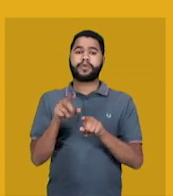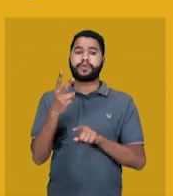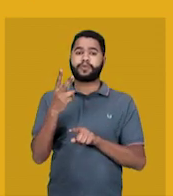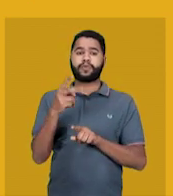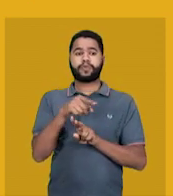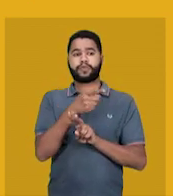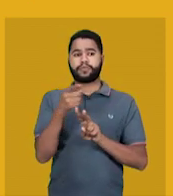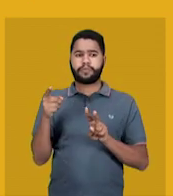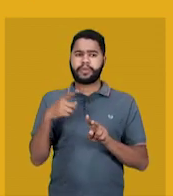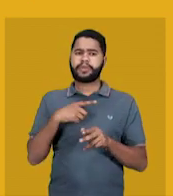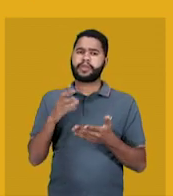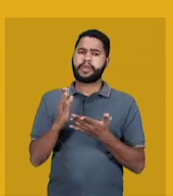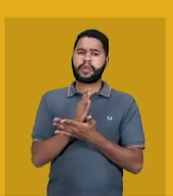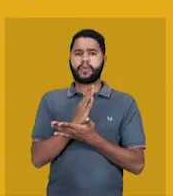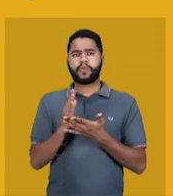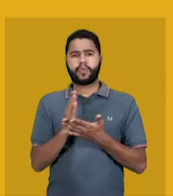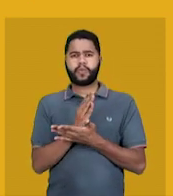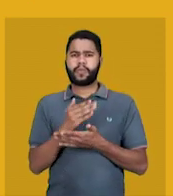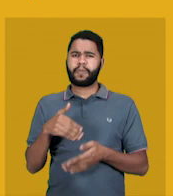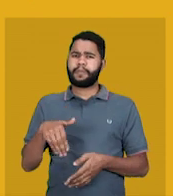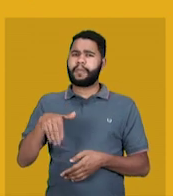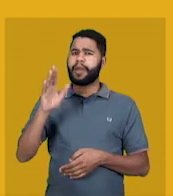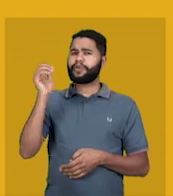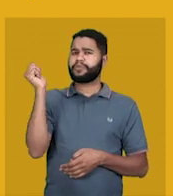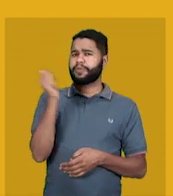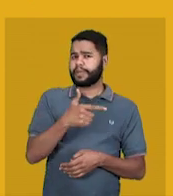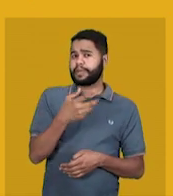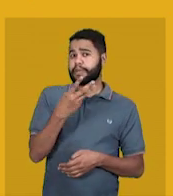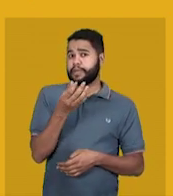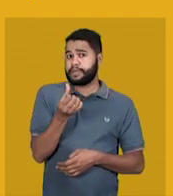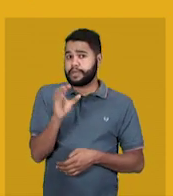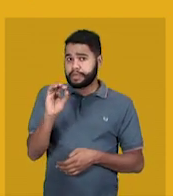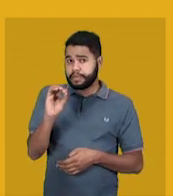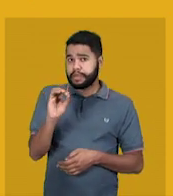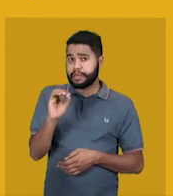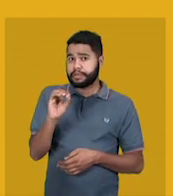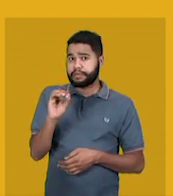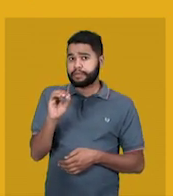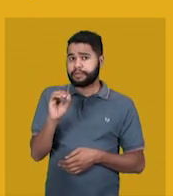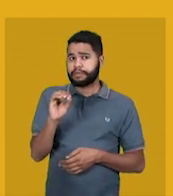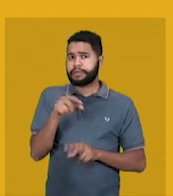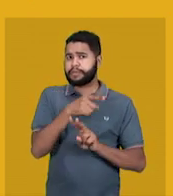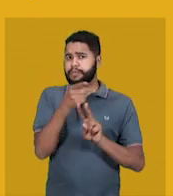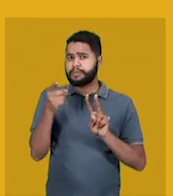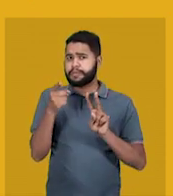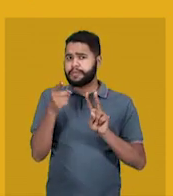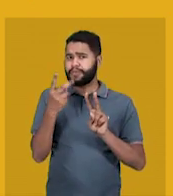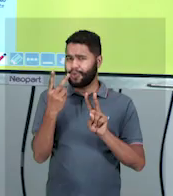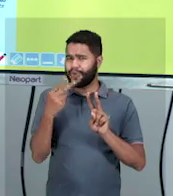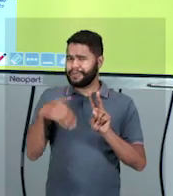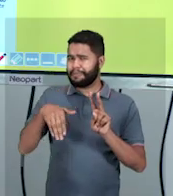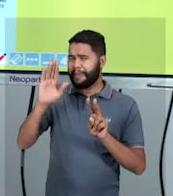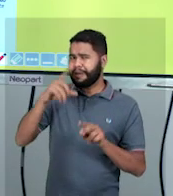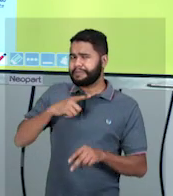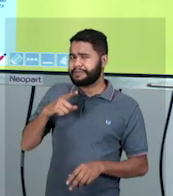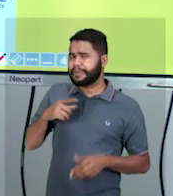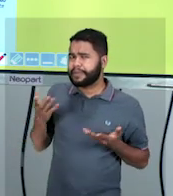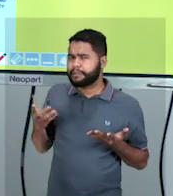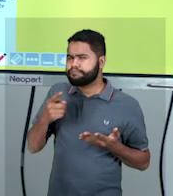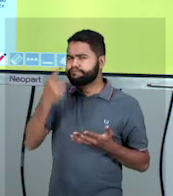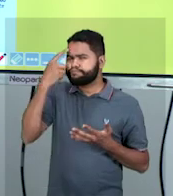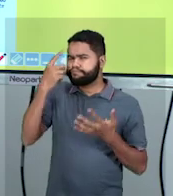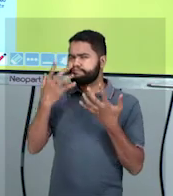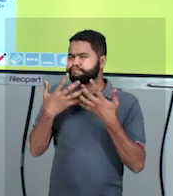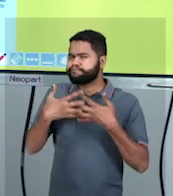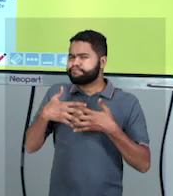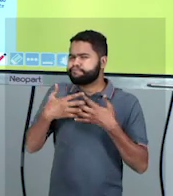existem ângulos maiores do que 360 maiores que 2 pi que vocês acham pensa um pouquinho